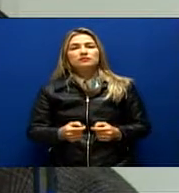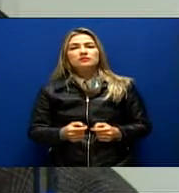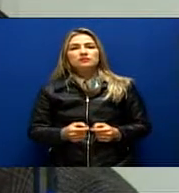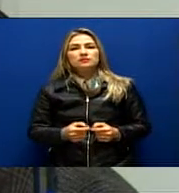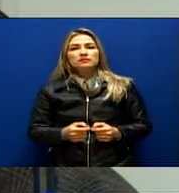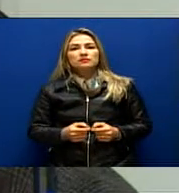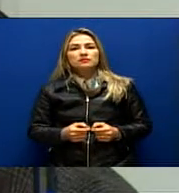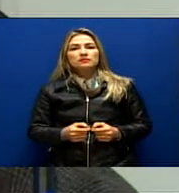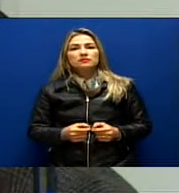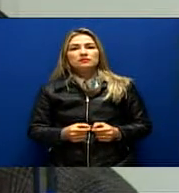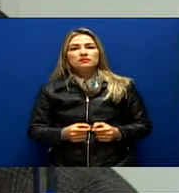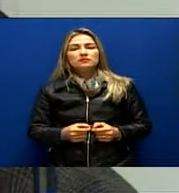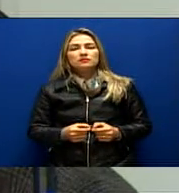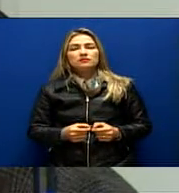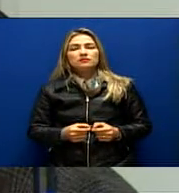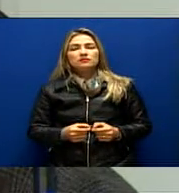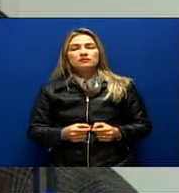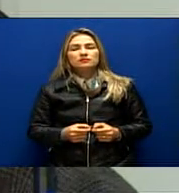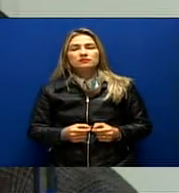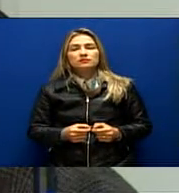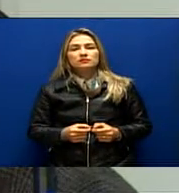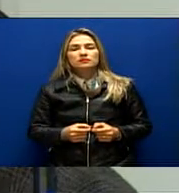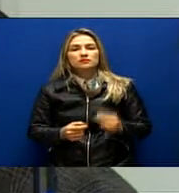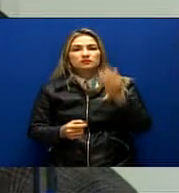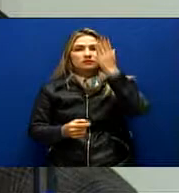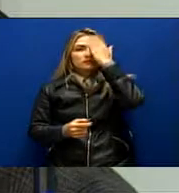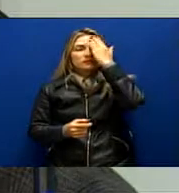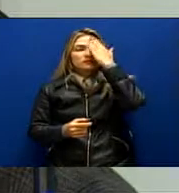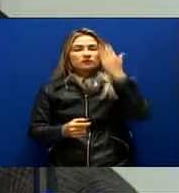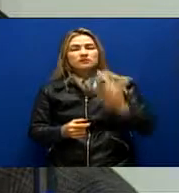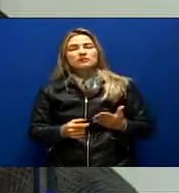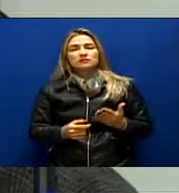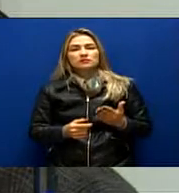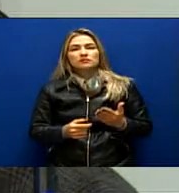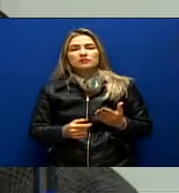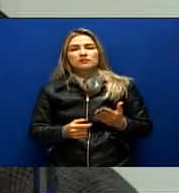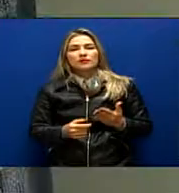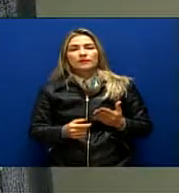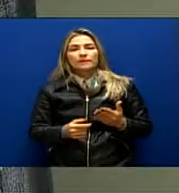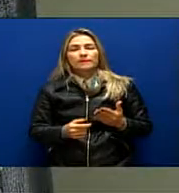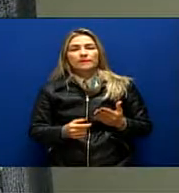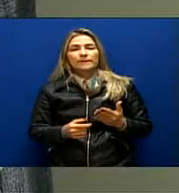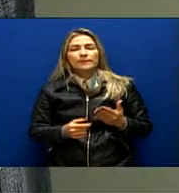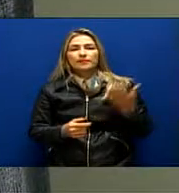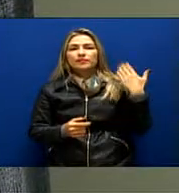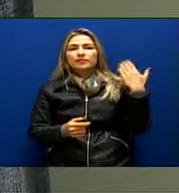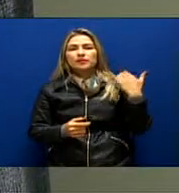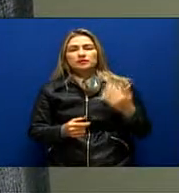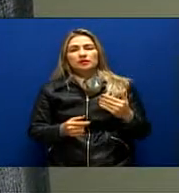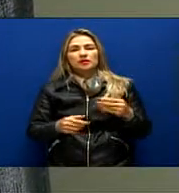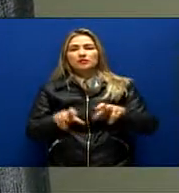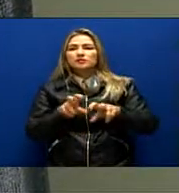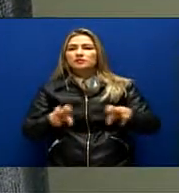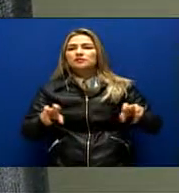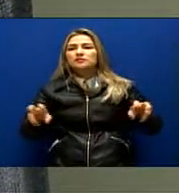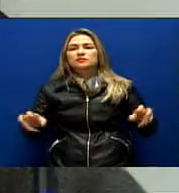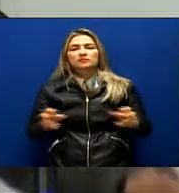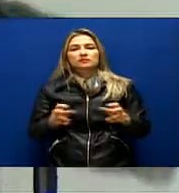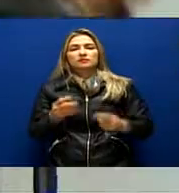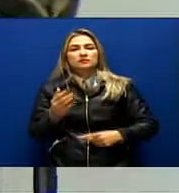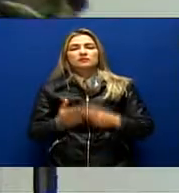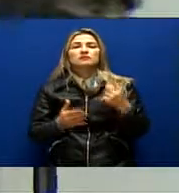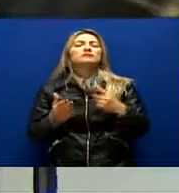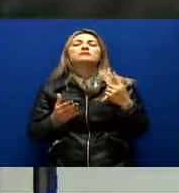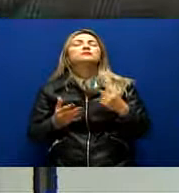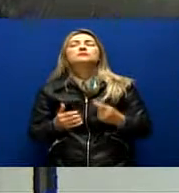E tenho e acredito que foi muito claro na primeira vez que nos vimos aqui sentados, e eu falei sabendo